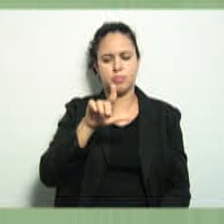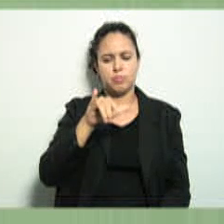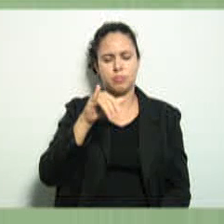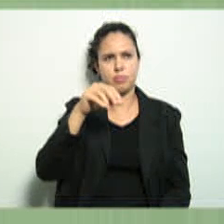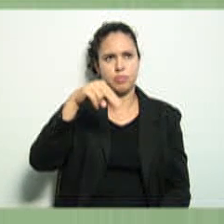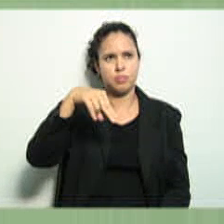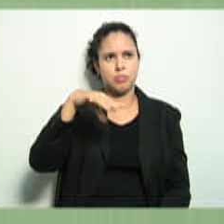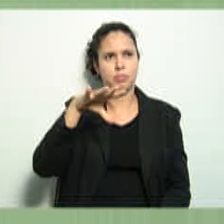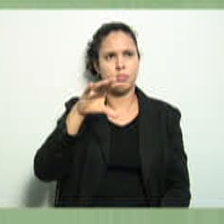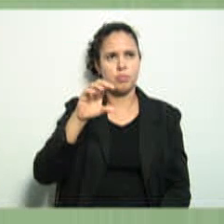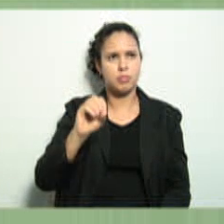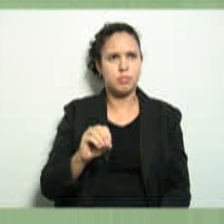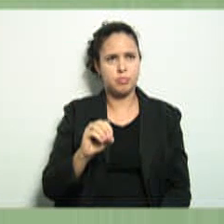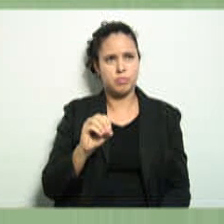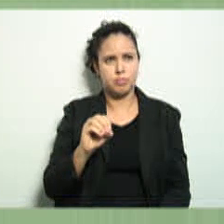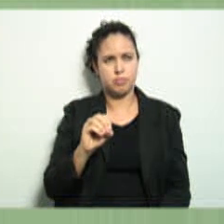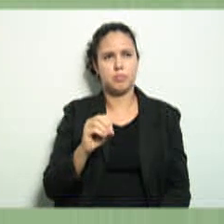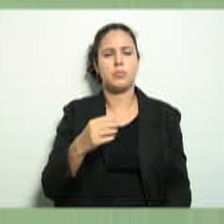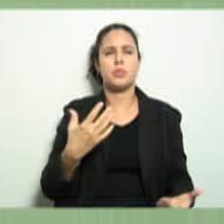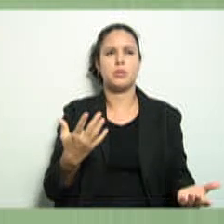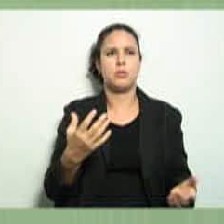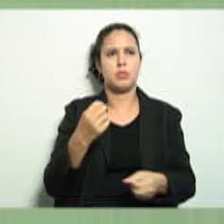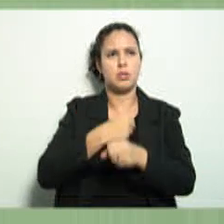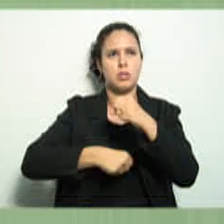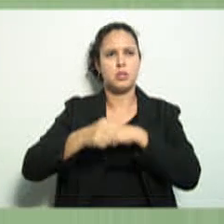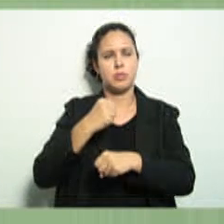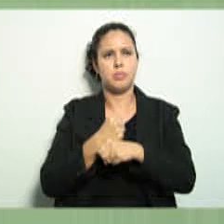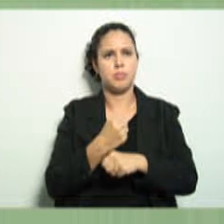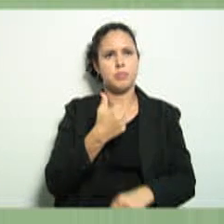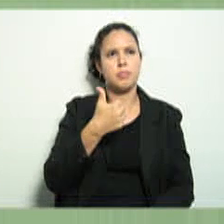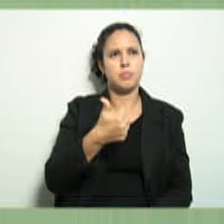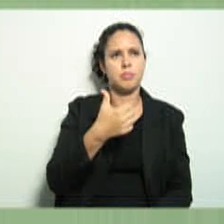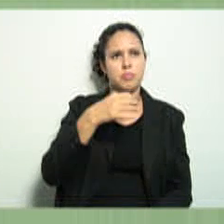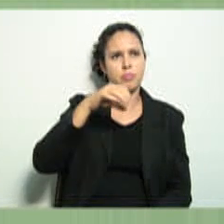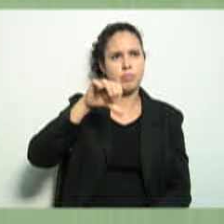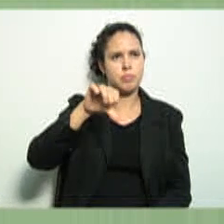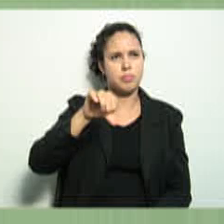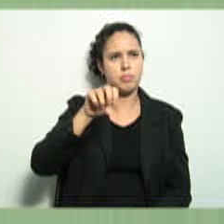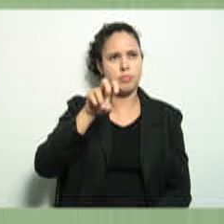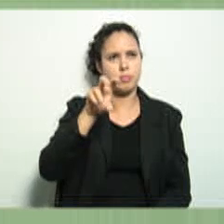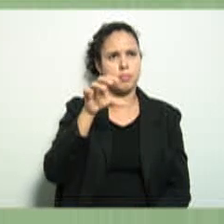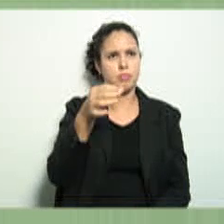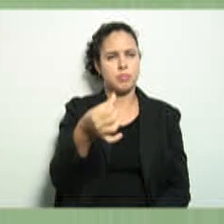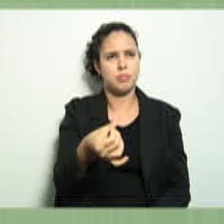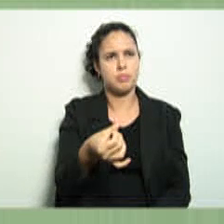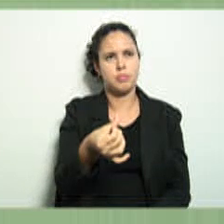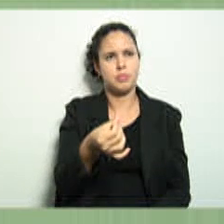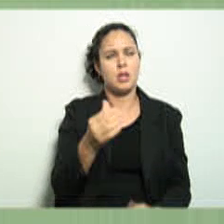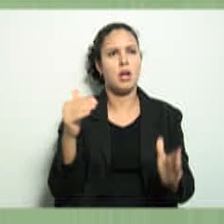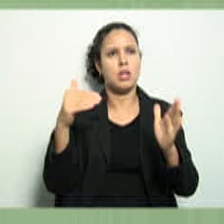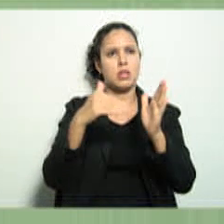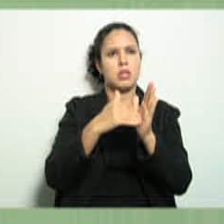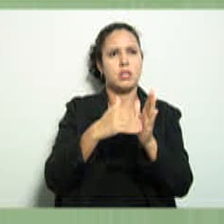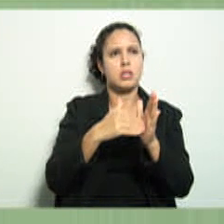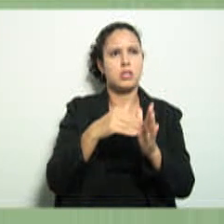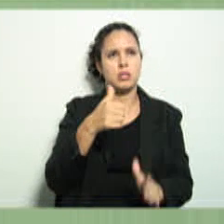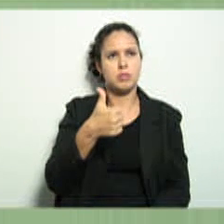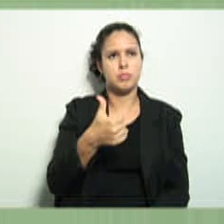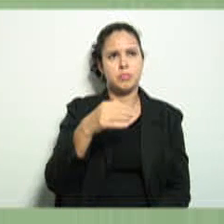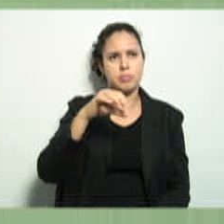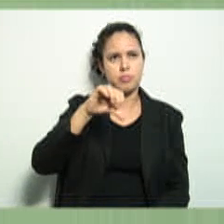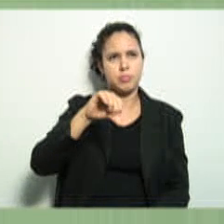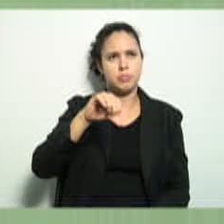conhecido justamente pelos altos investimentos em infraestrutura rodoviária no país. ele construiu muitas